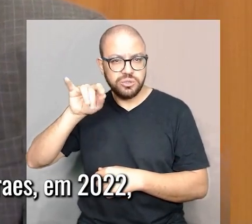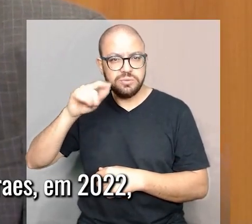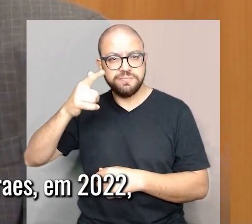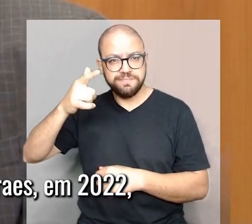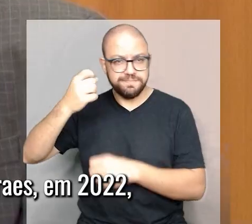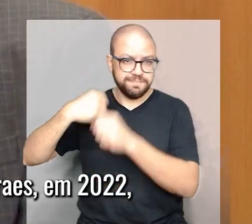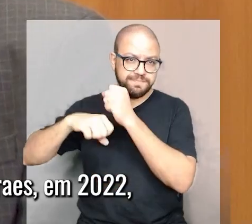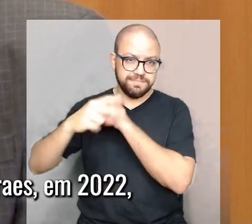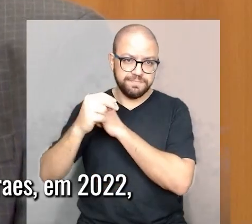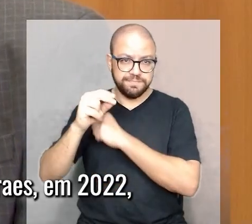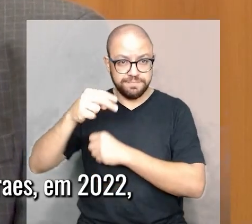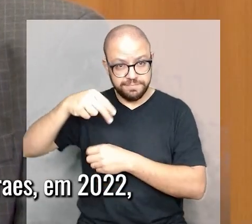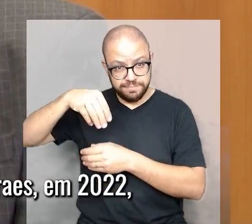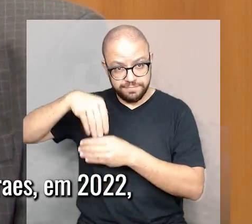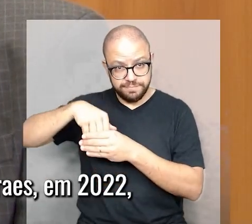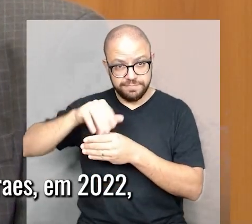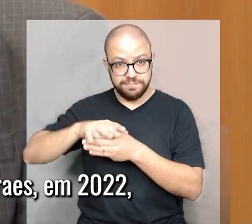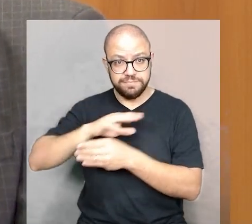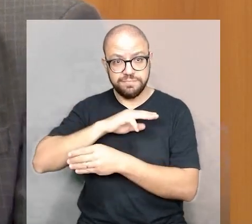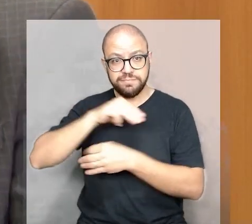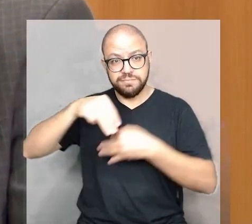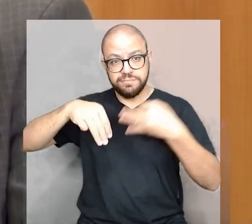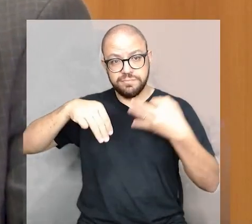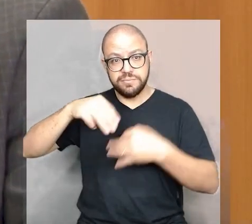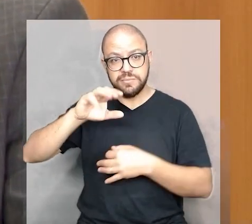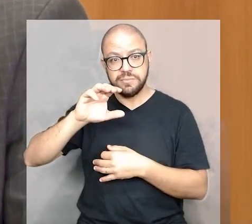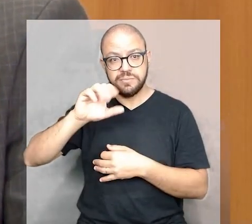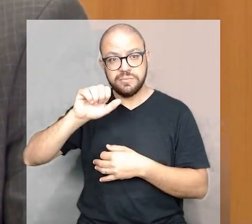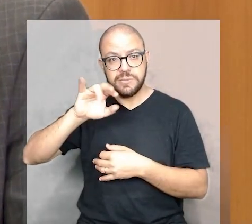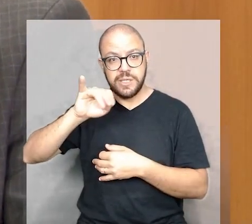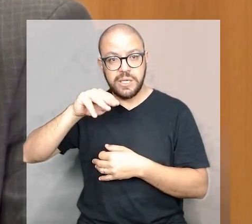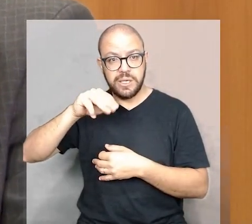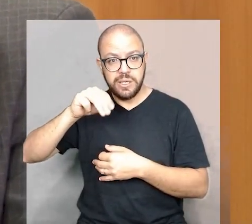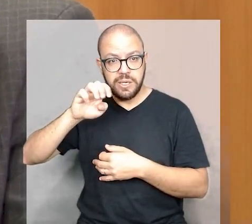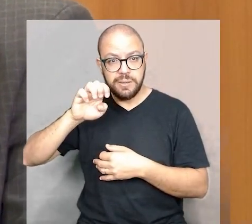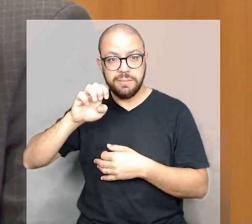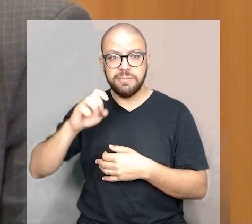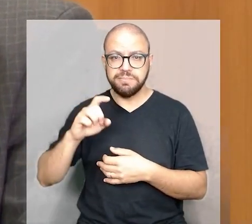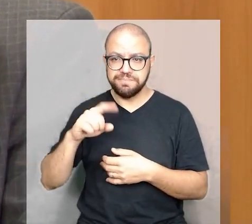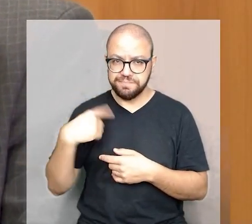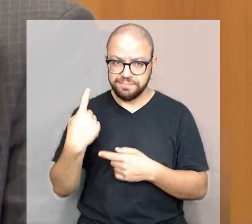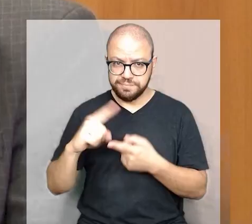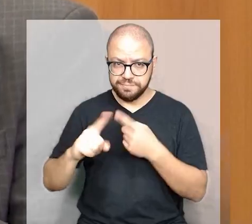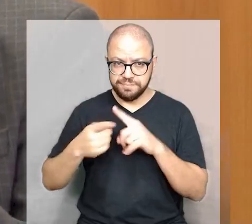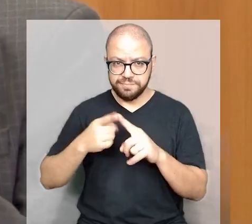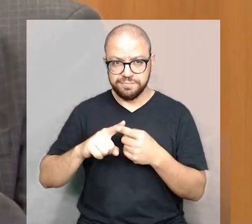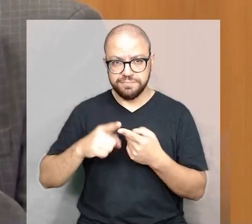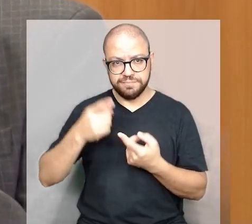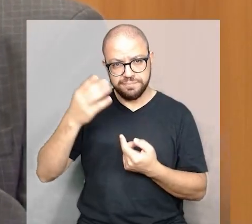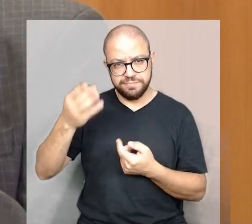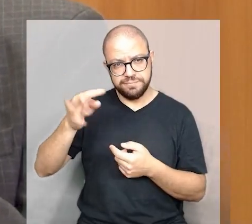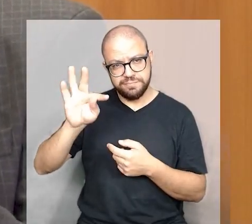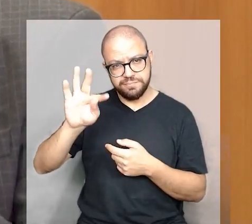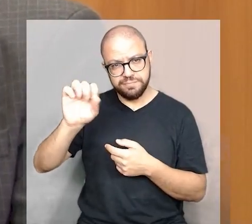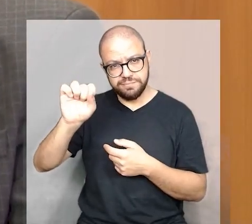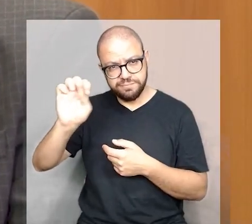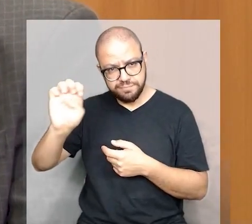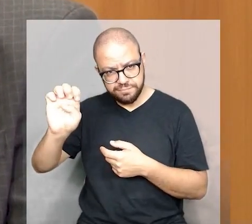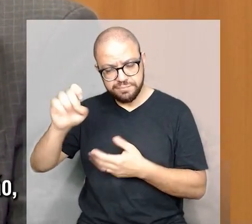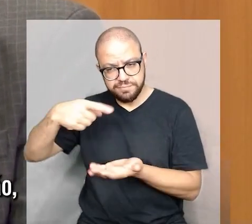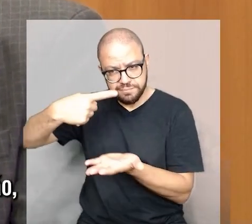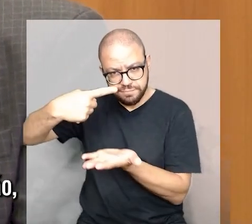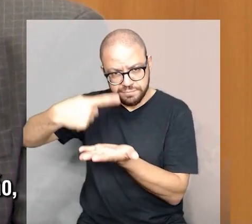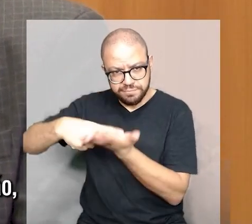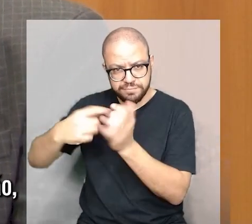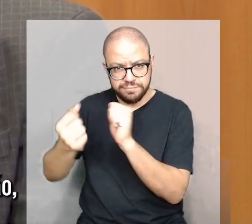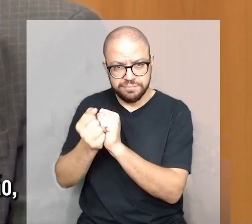era presidido pelo ministro Alexandre de Moraes, em 2022, e na eleição de 2024, com a ministra Carmen Lúcia, e nós nos aproximamos